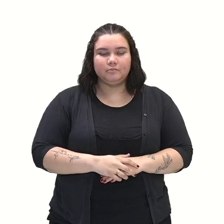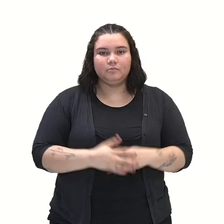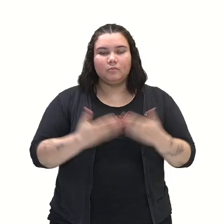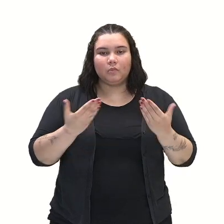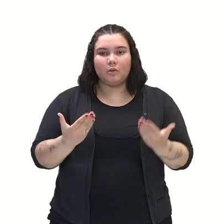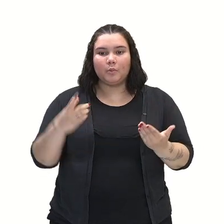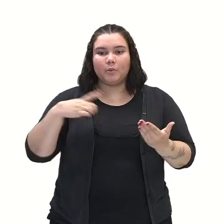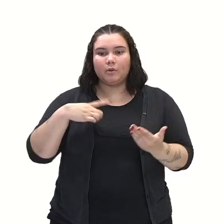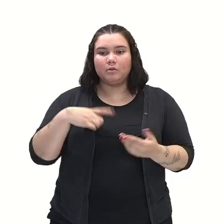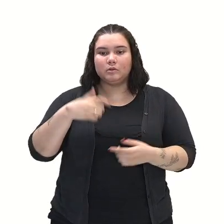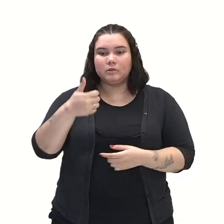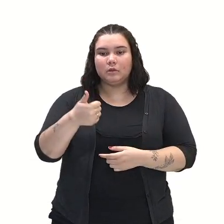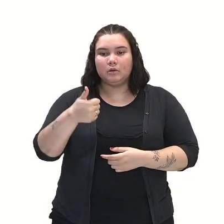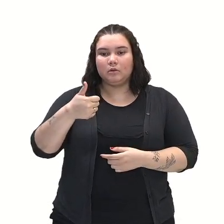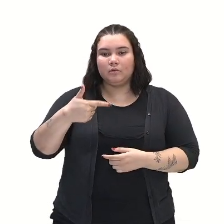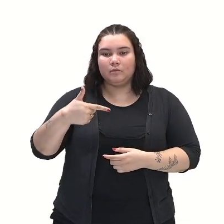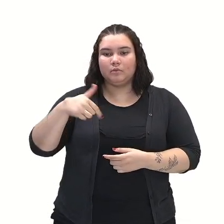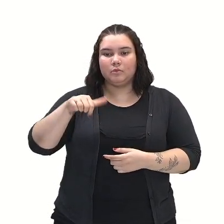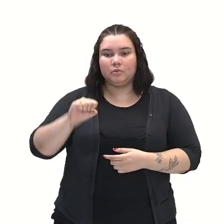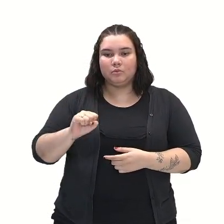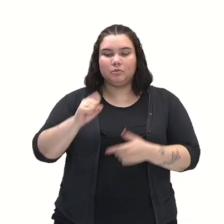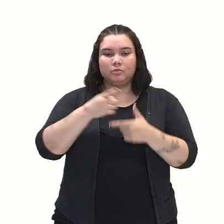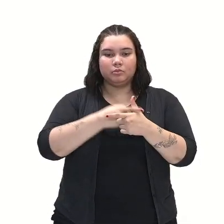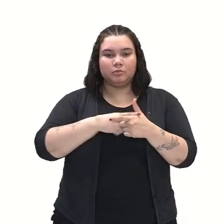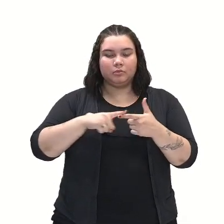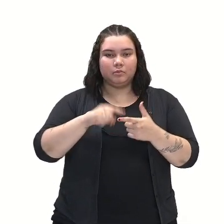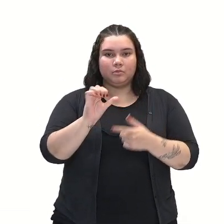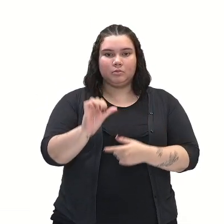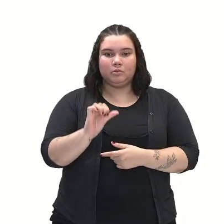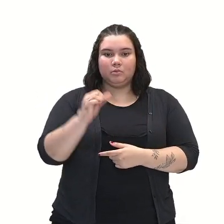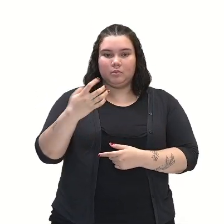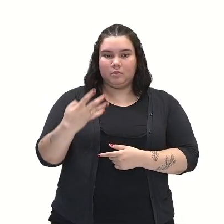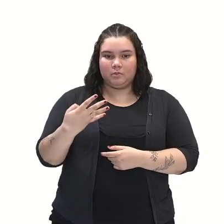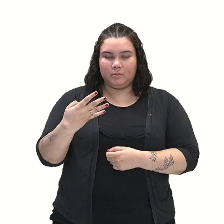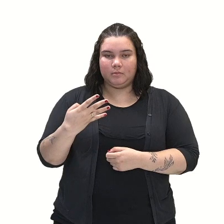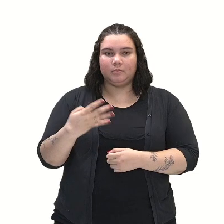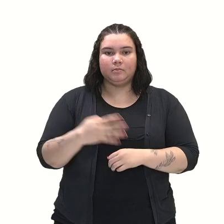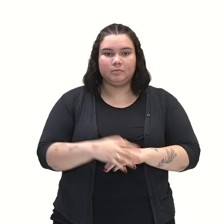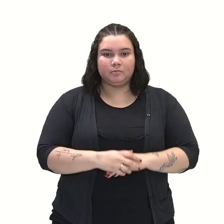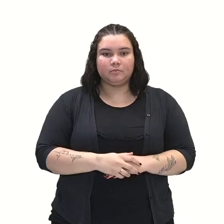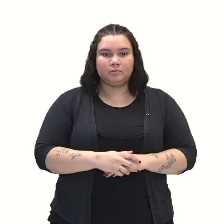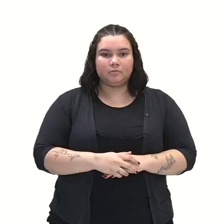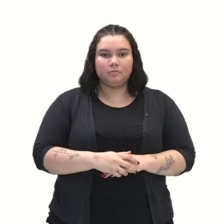tenho 128 dividido para 64.